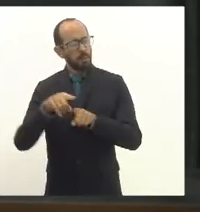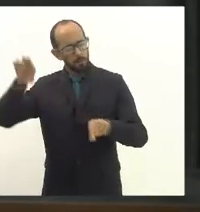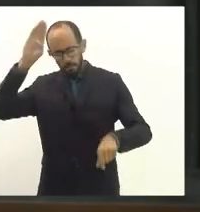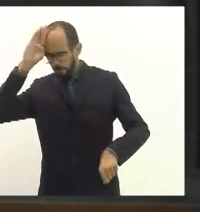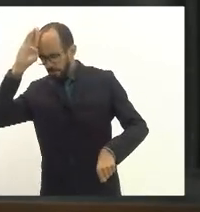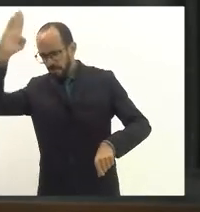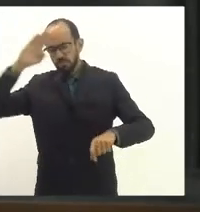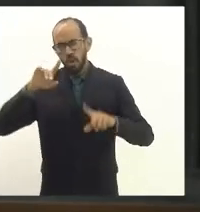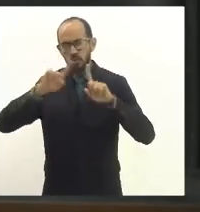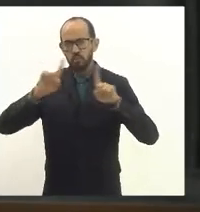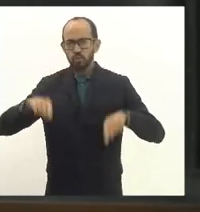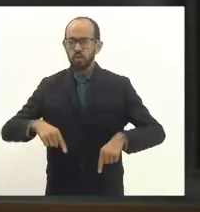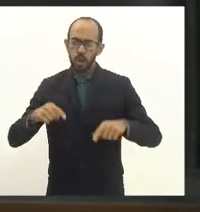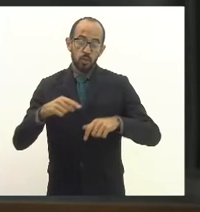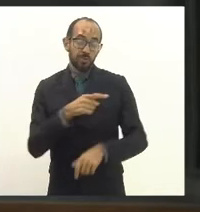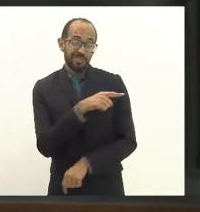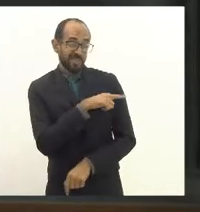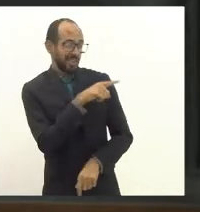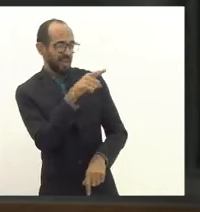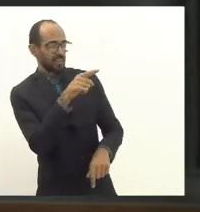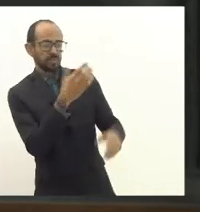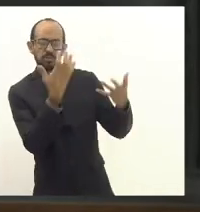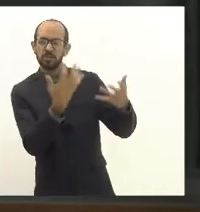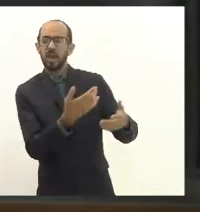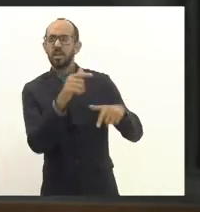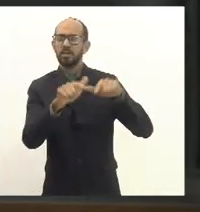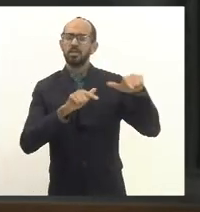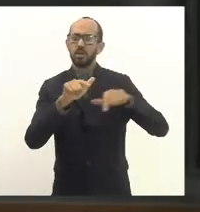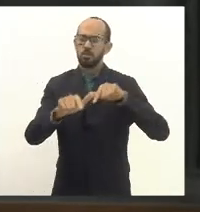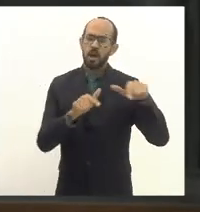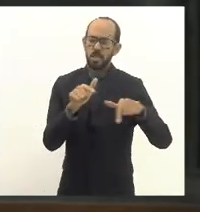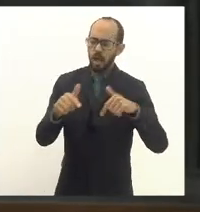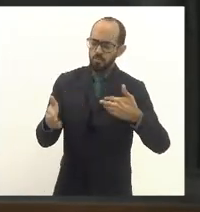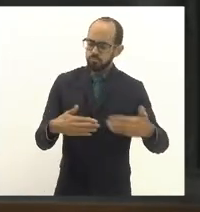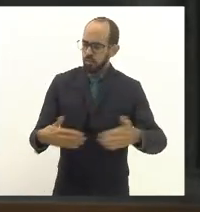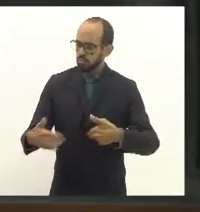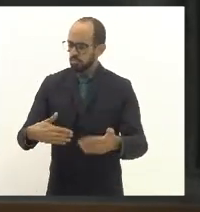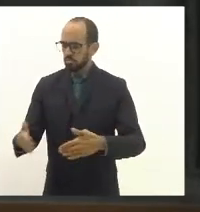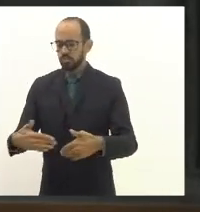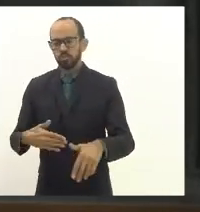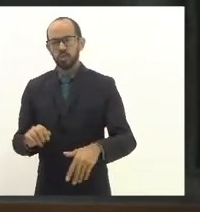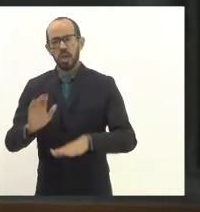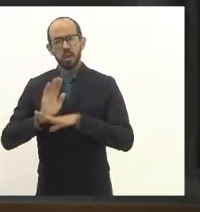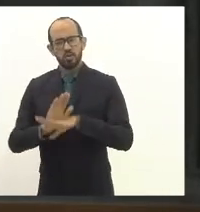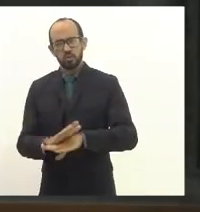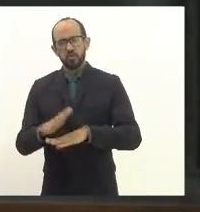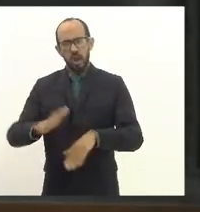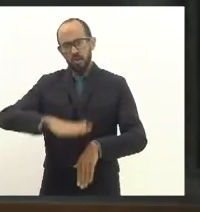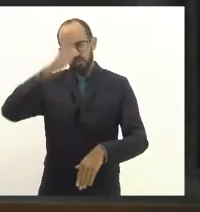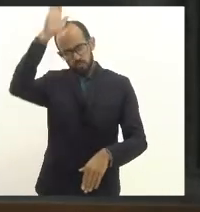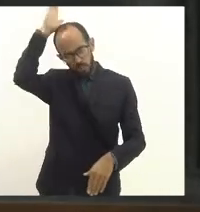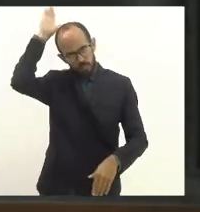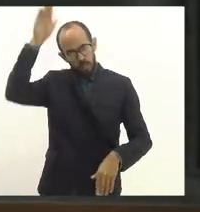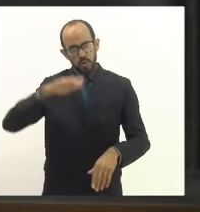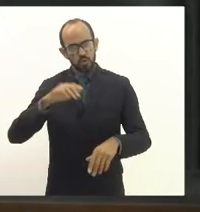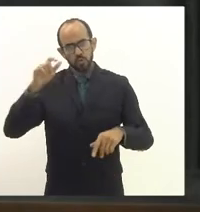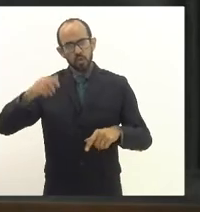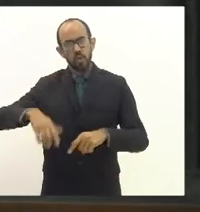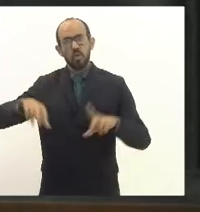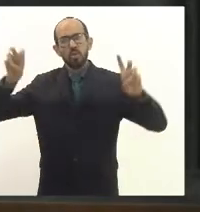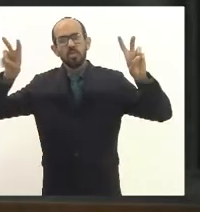E essas pessoas só querem uma coisa, trabalhar, produzir, corroborar com o trabalho desses bombeiros, cujo lema